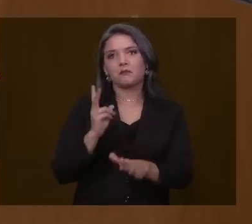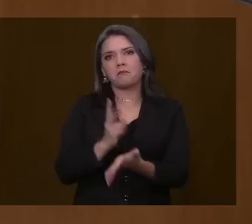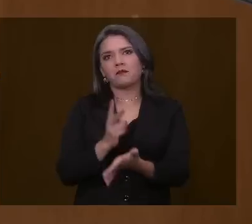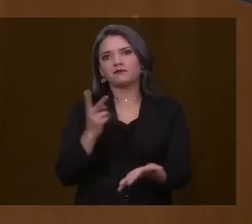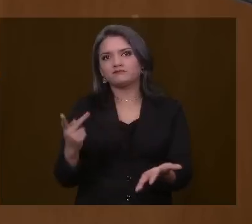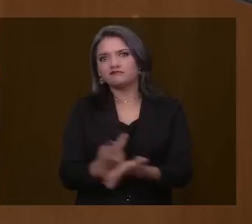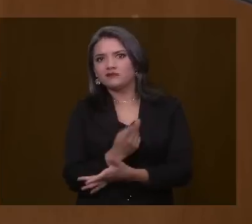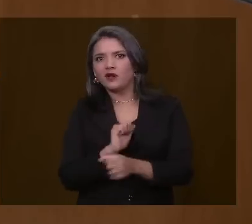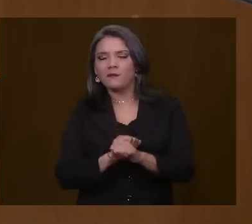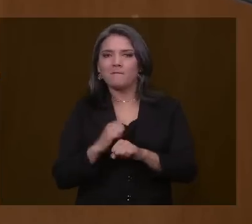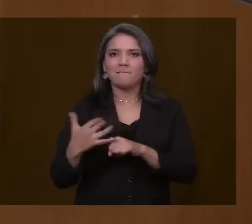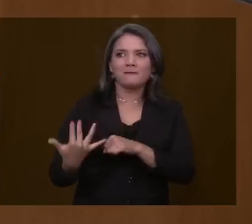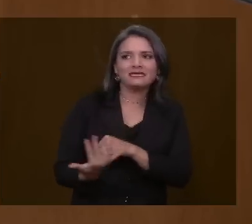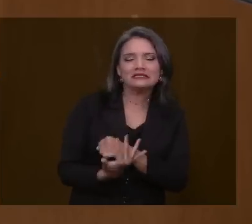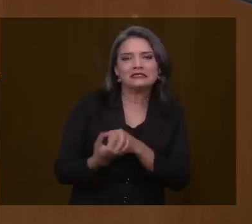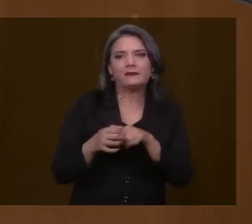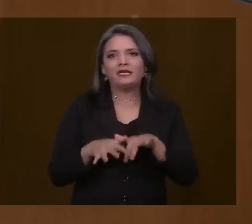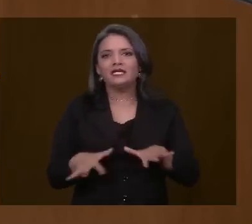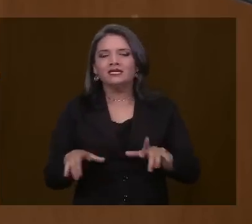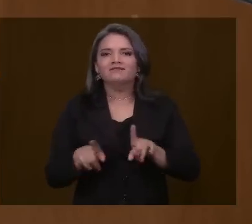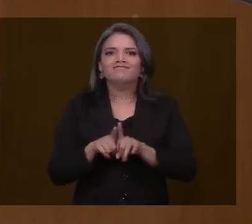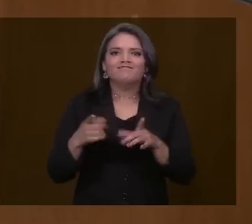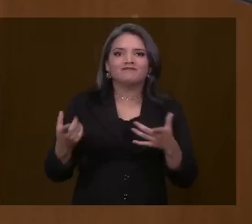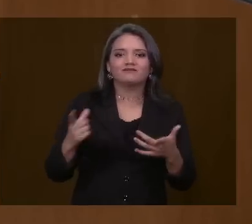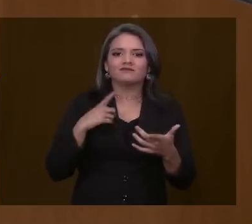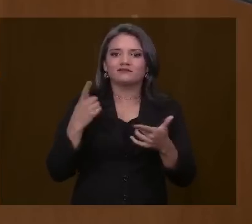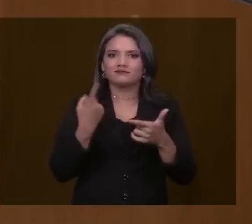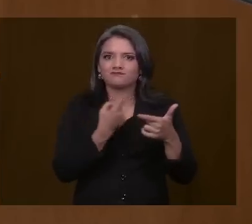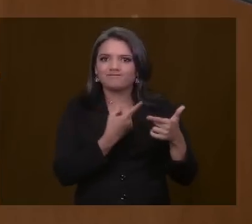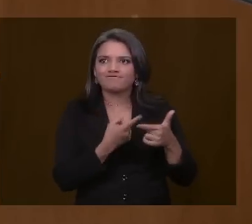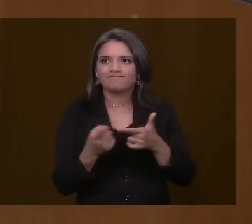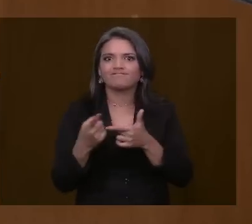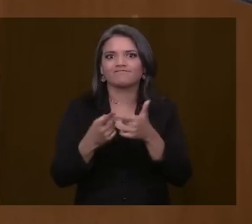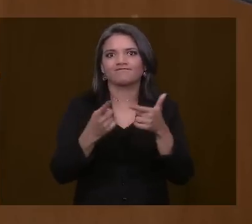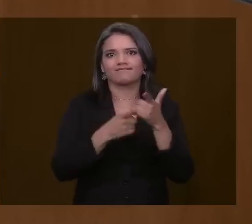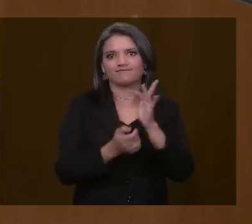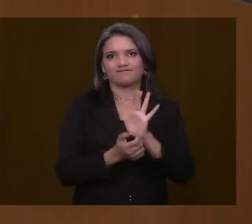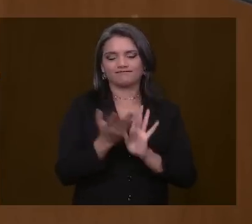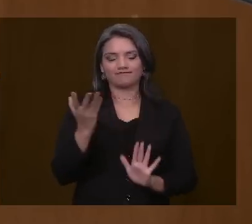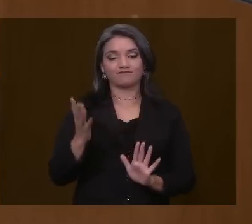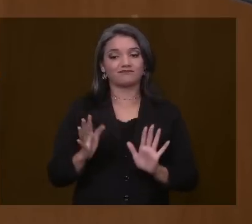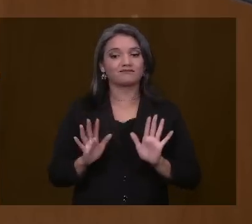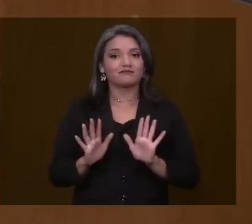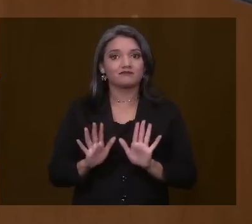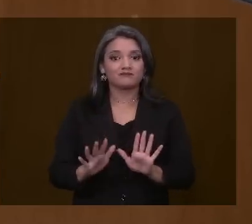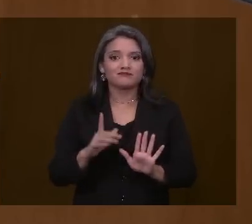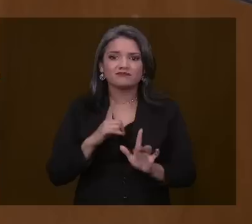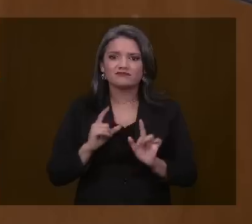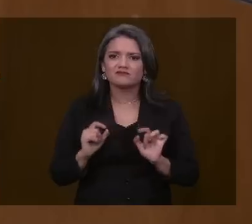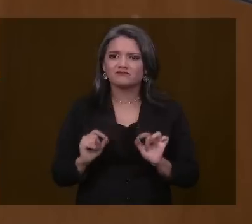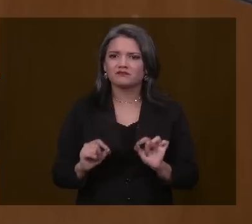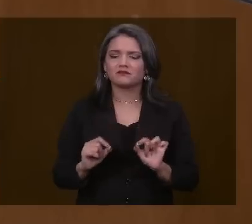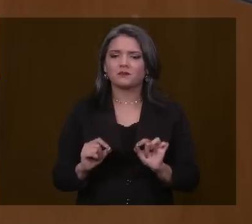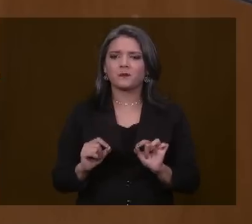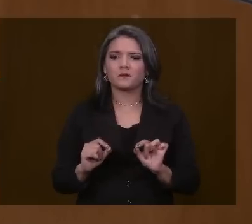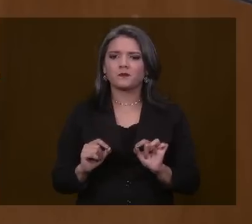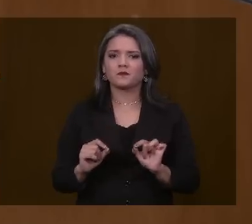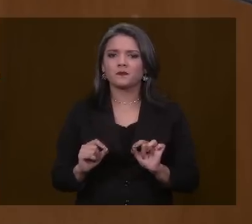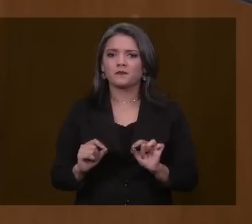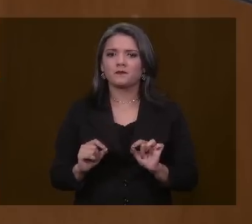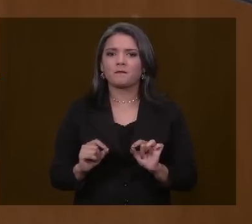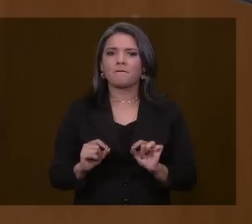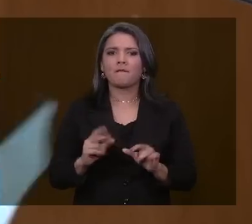no meio dela, uma crise dos semicondutores. Existe de todos, não por último, a